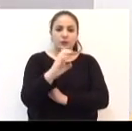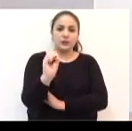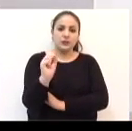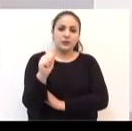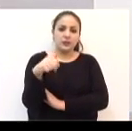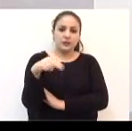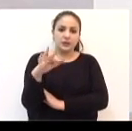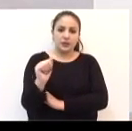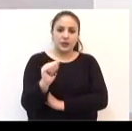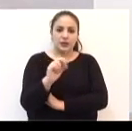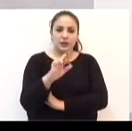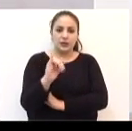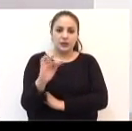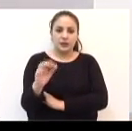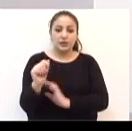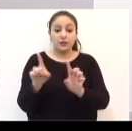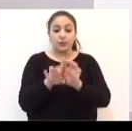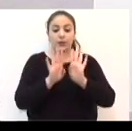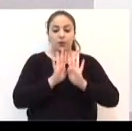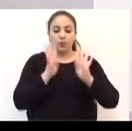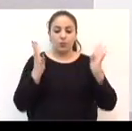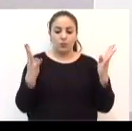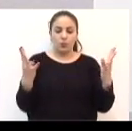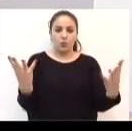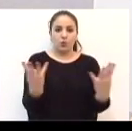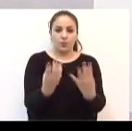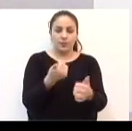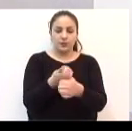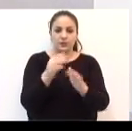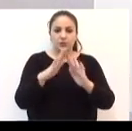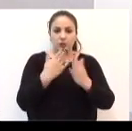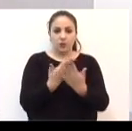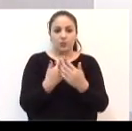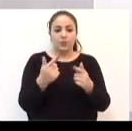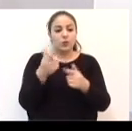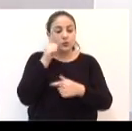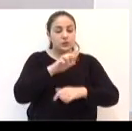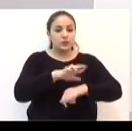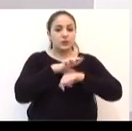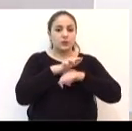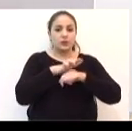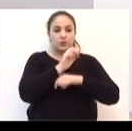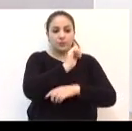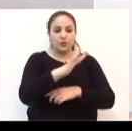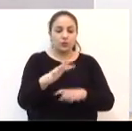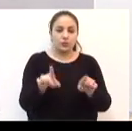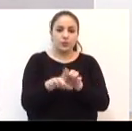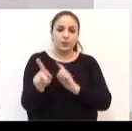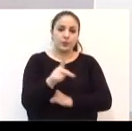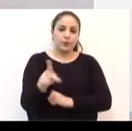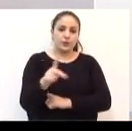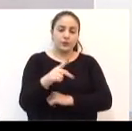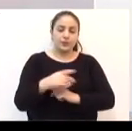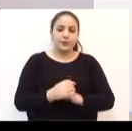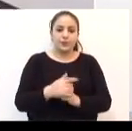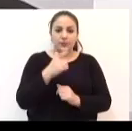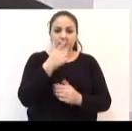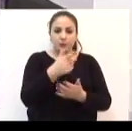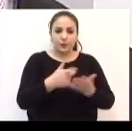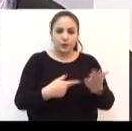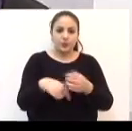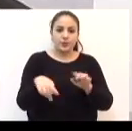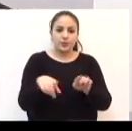de muro em volta da escola para trazer segurança aos alunos e aos professores. Também protocolamos